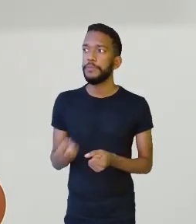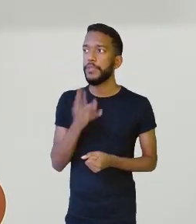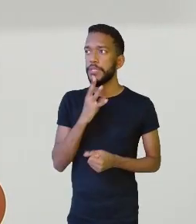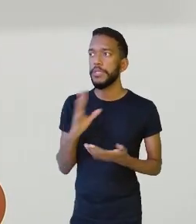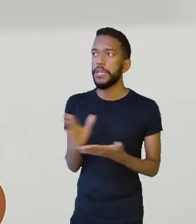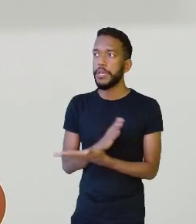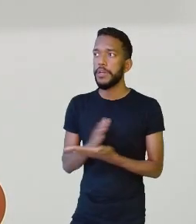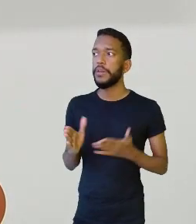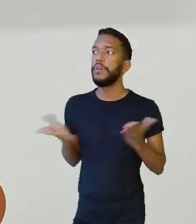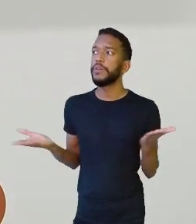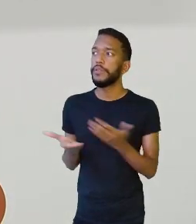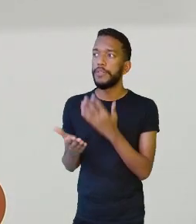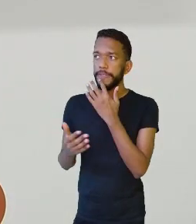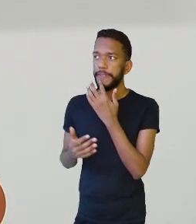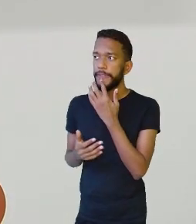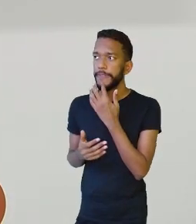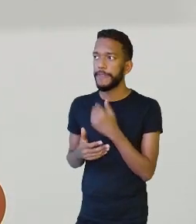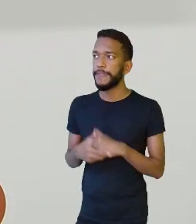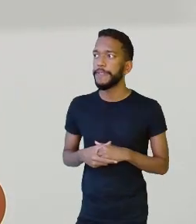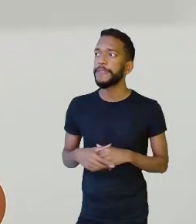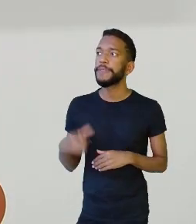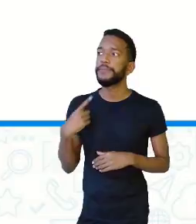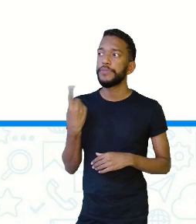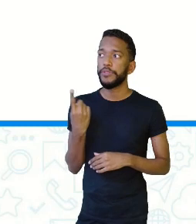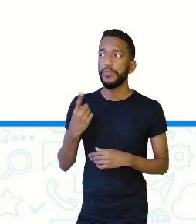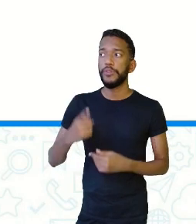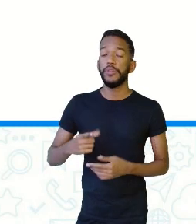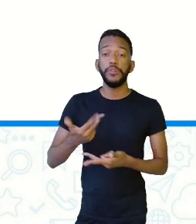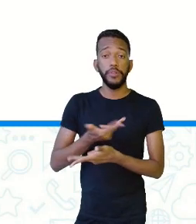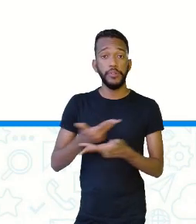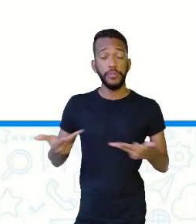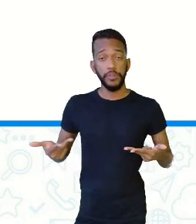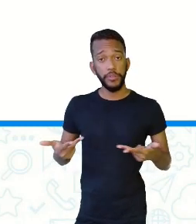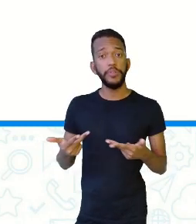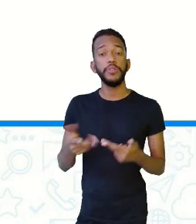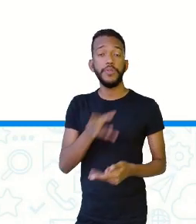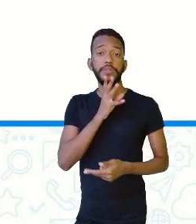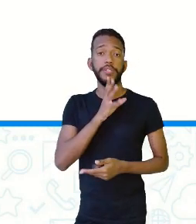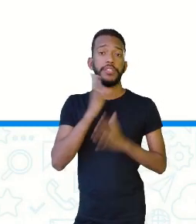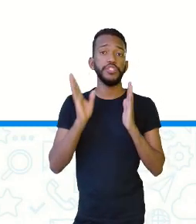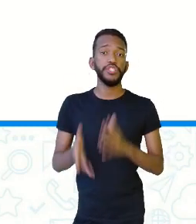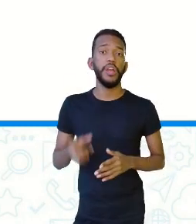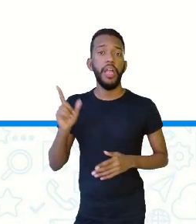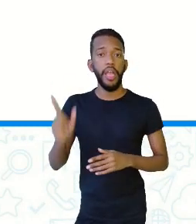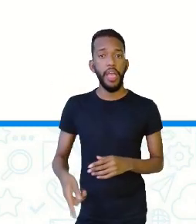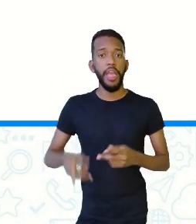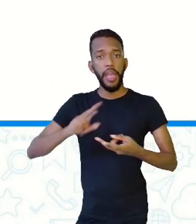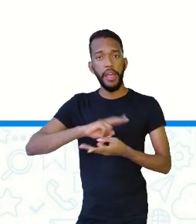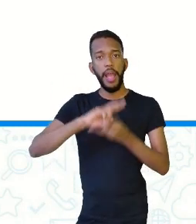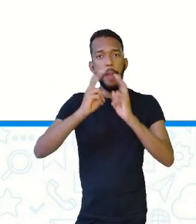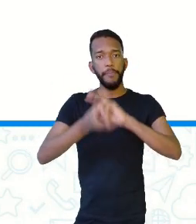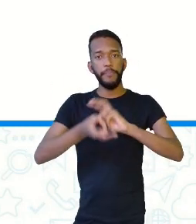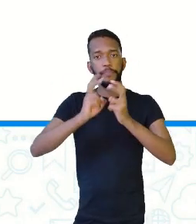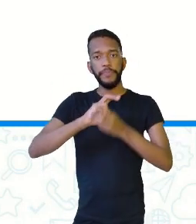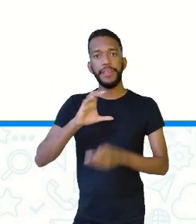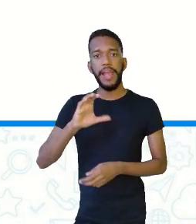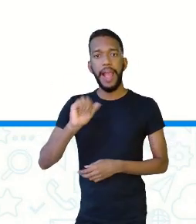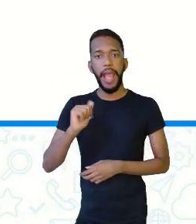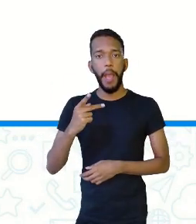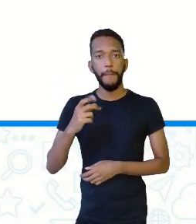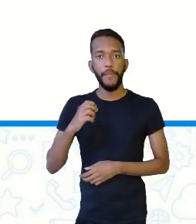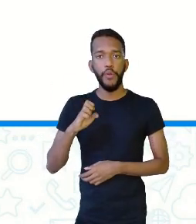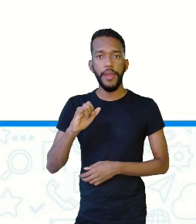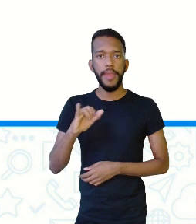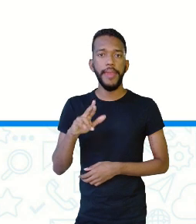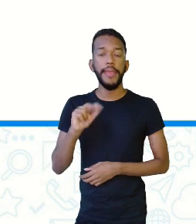alguns desses aspectos. Uma dessa manifestação muito conhecida que nós temos é a capoeira. Então,